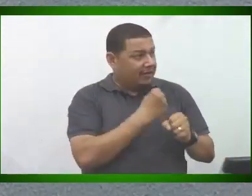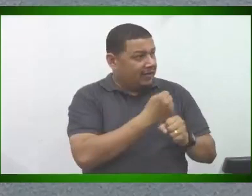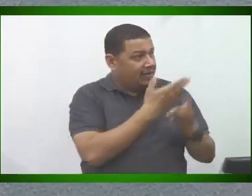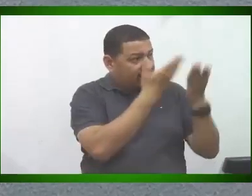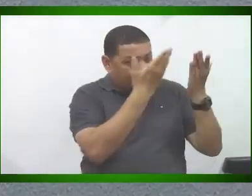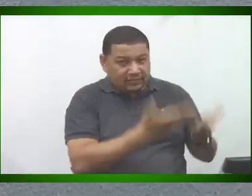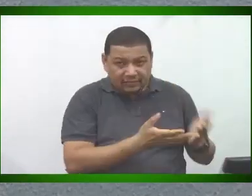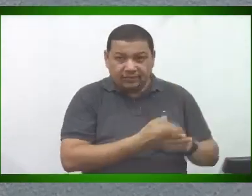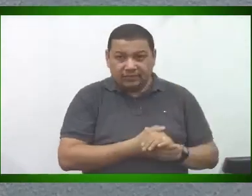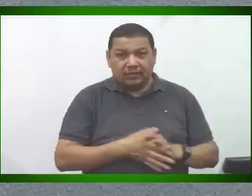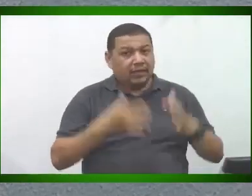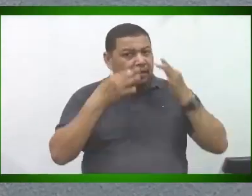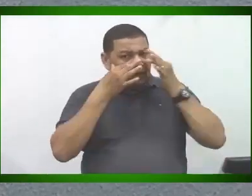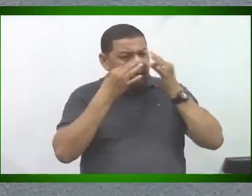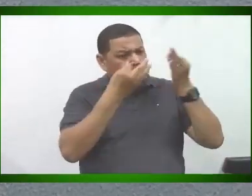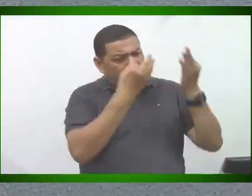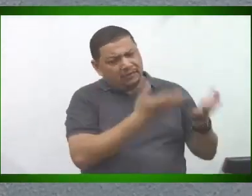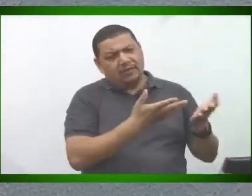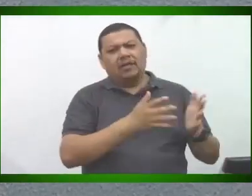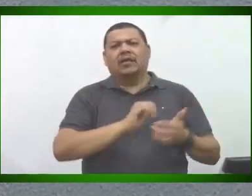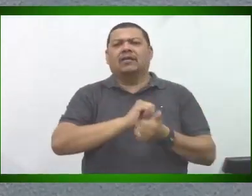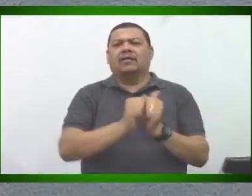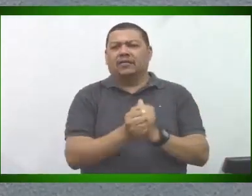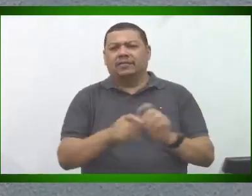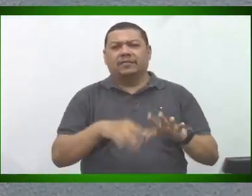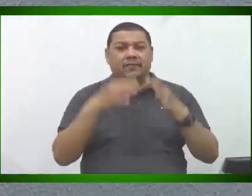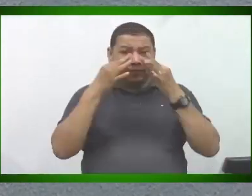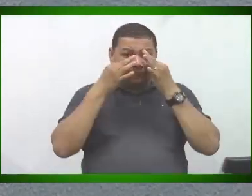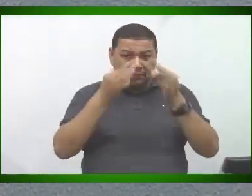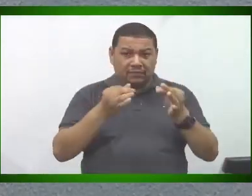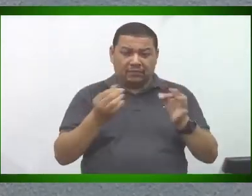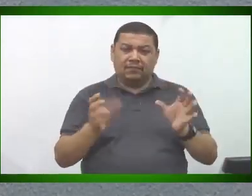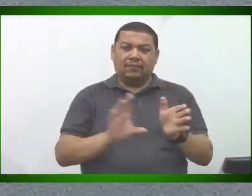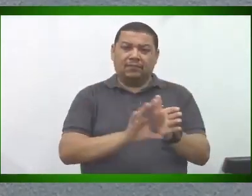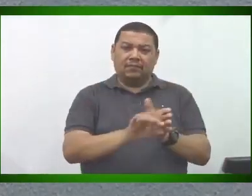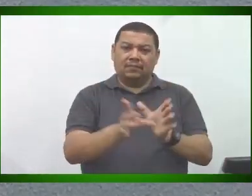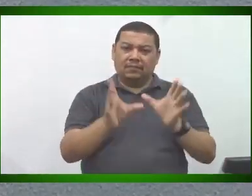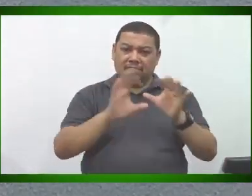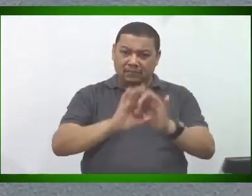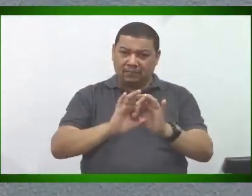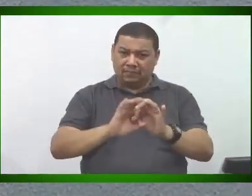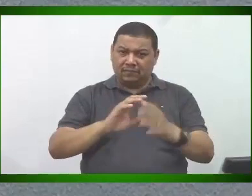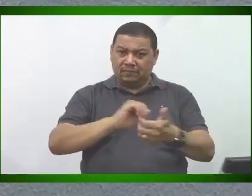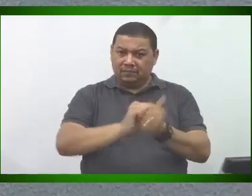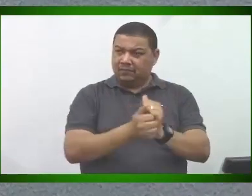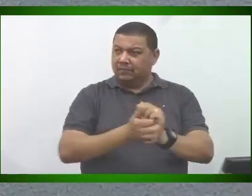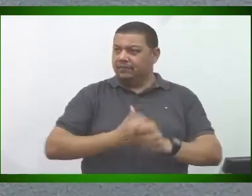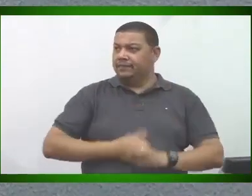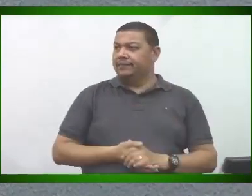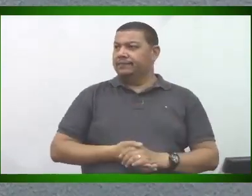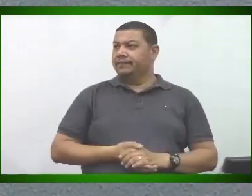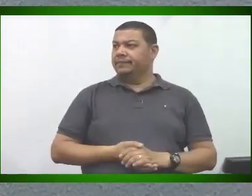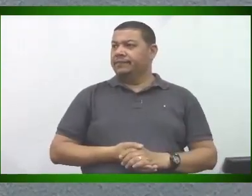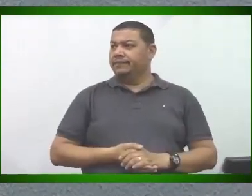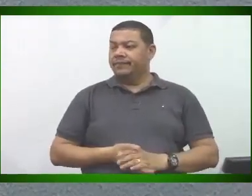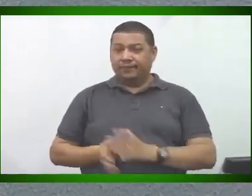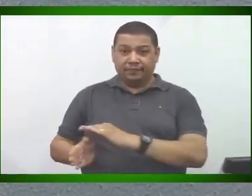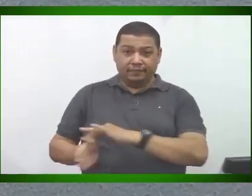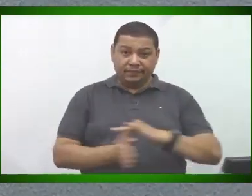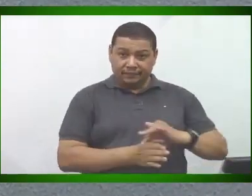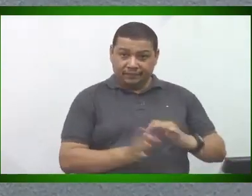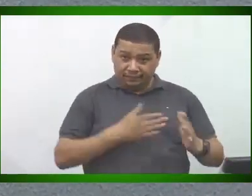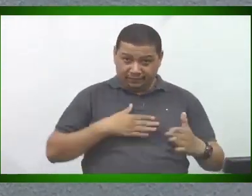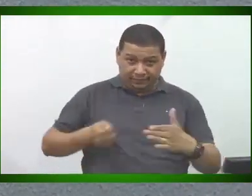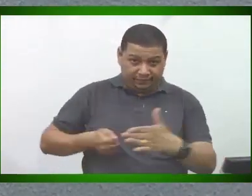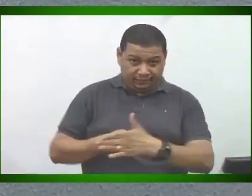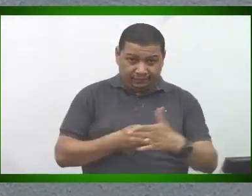dê mais essa atenção ao nosso esporte, ao nosso União Cacoalense. Essas foram as nossas cobranças